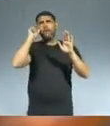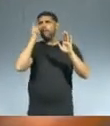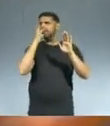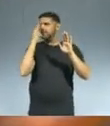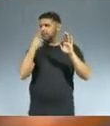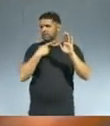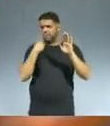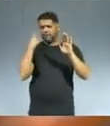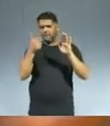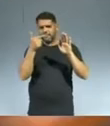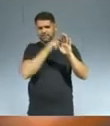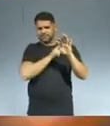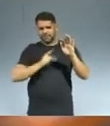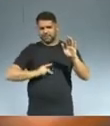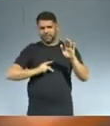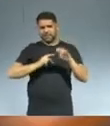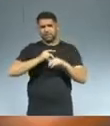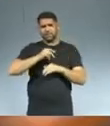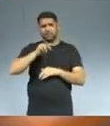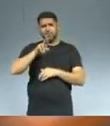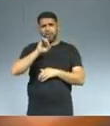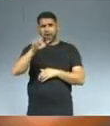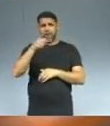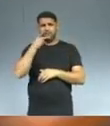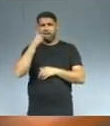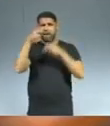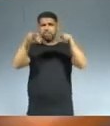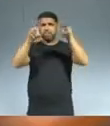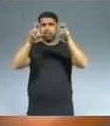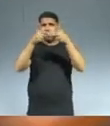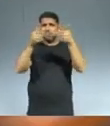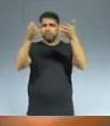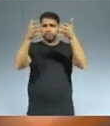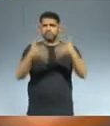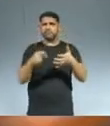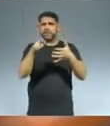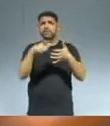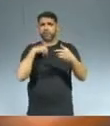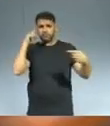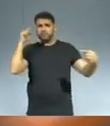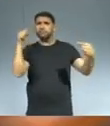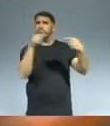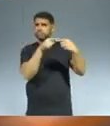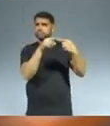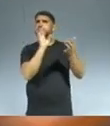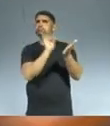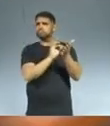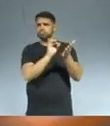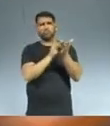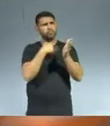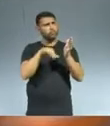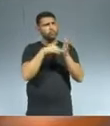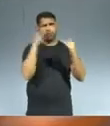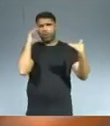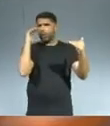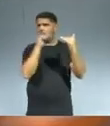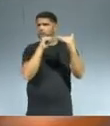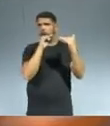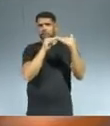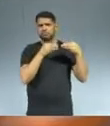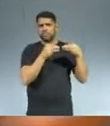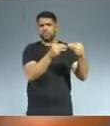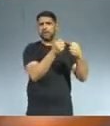vi ontem inclusive o vice-presidente Mourão falar sobre esse tema aí nós concordamos em gênero número e grau